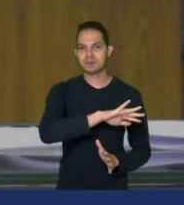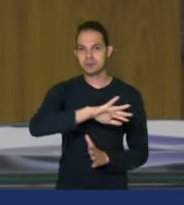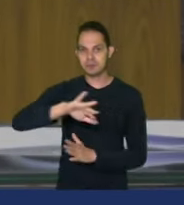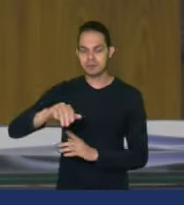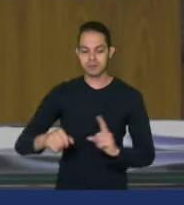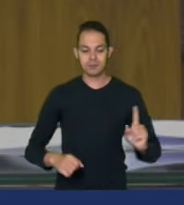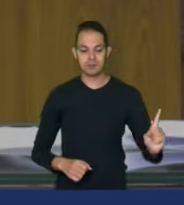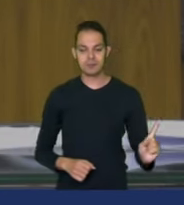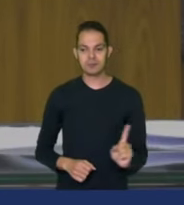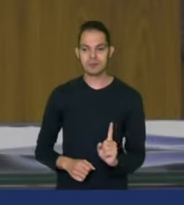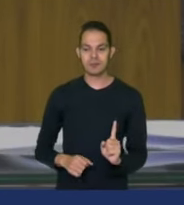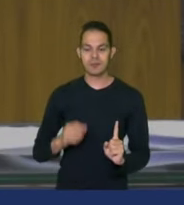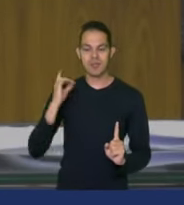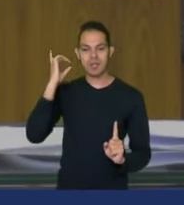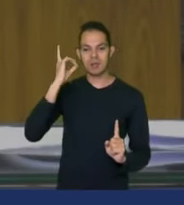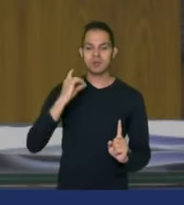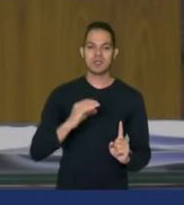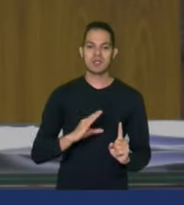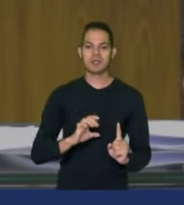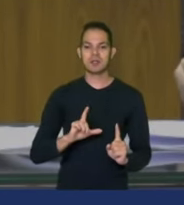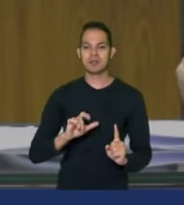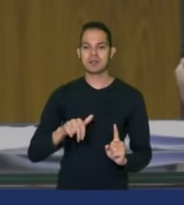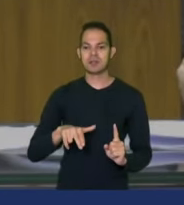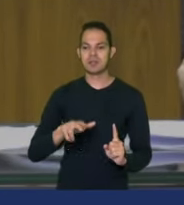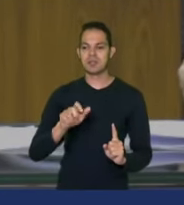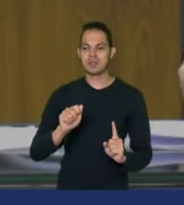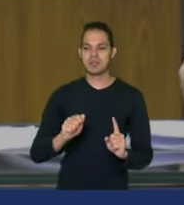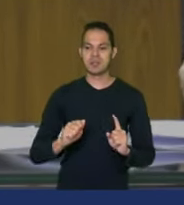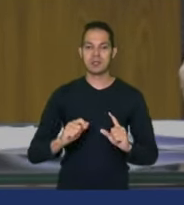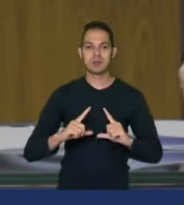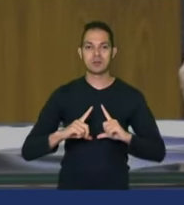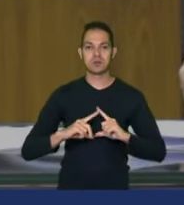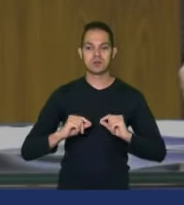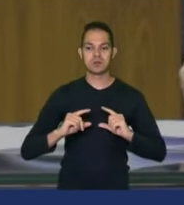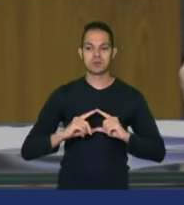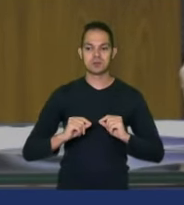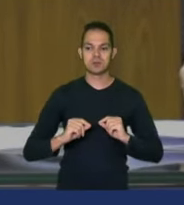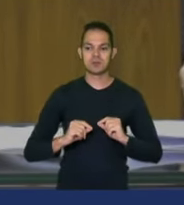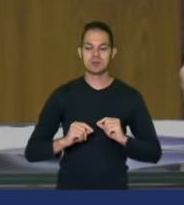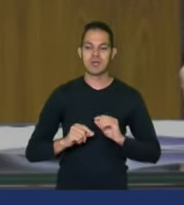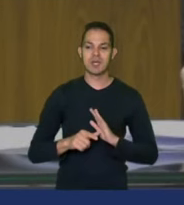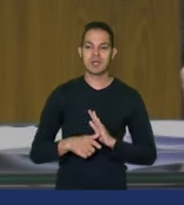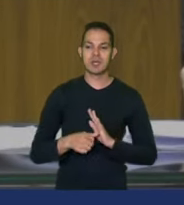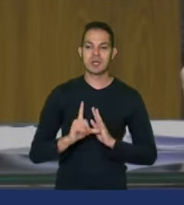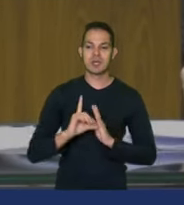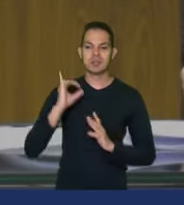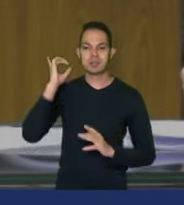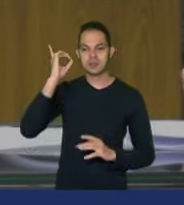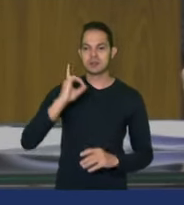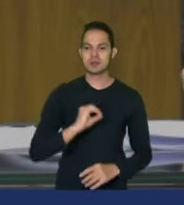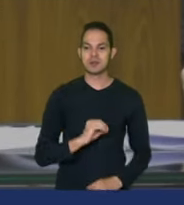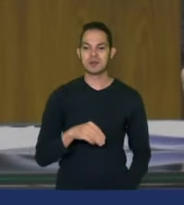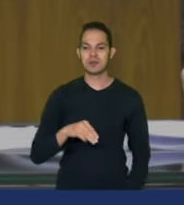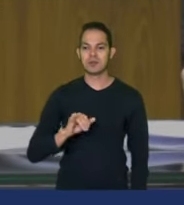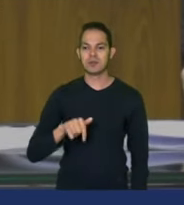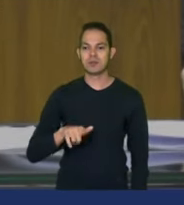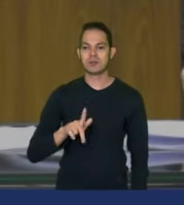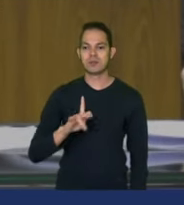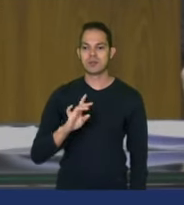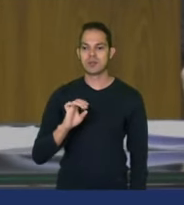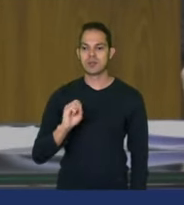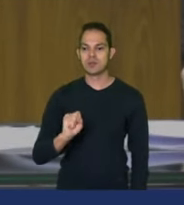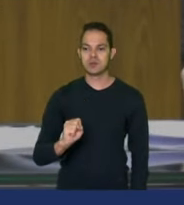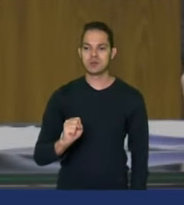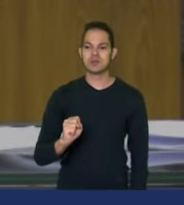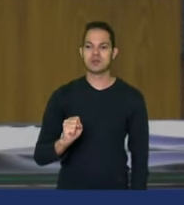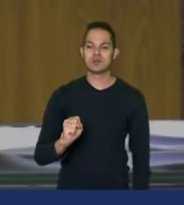fala a deputada Celina Leão, do Distrito Federal. E antes, o deputado Domingos Salve pediu um minuto para parabenizar a